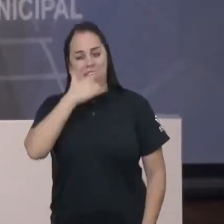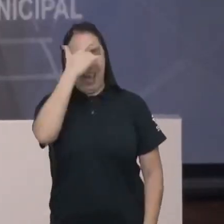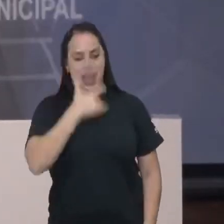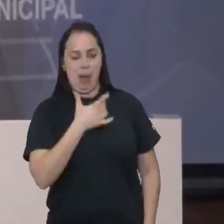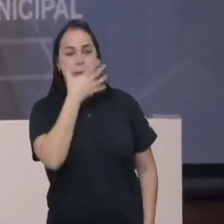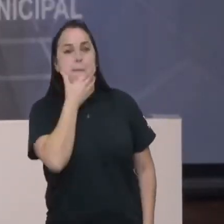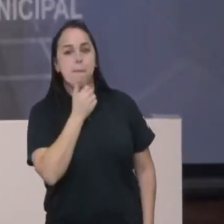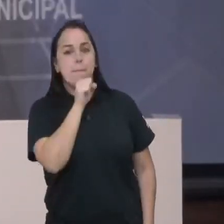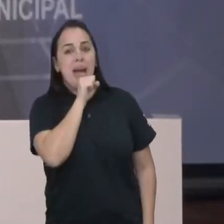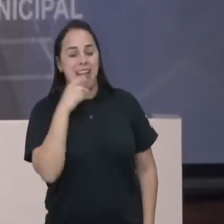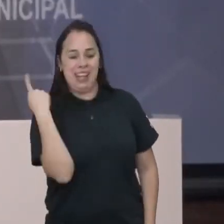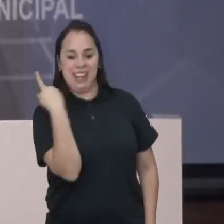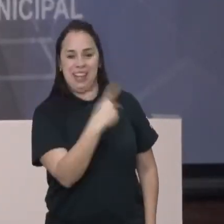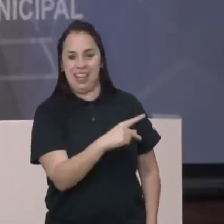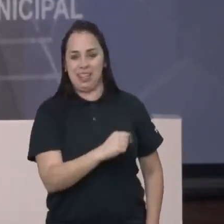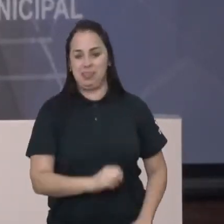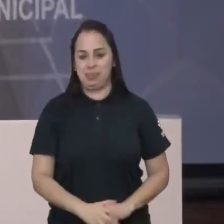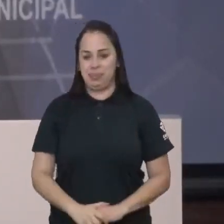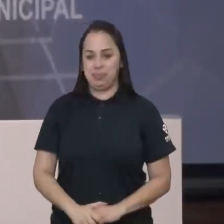Pedro.